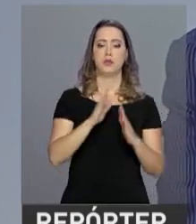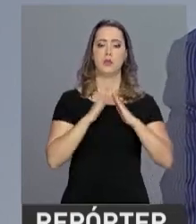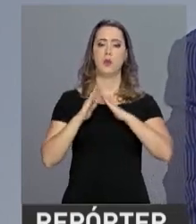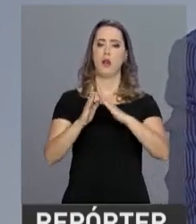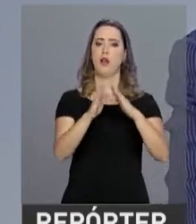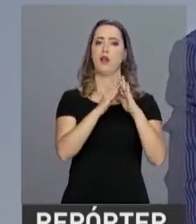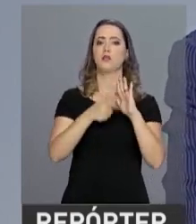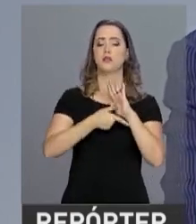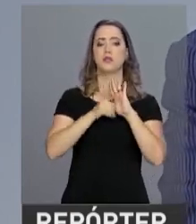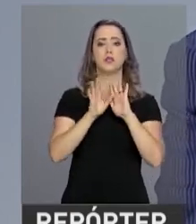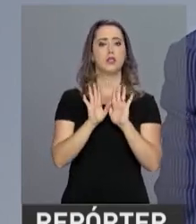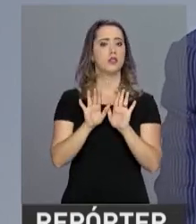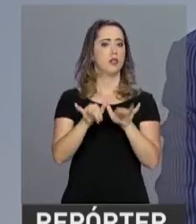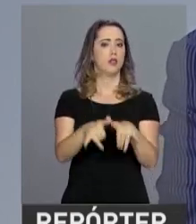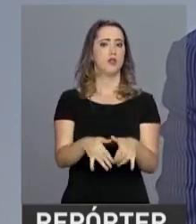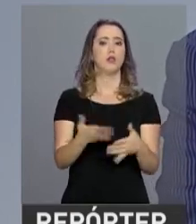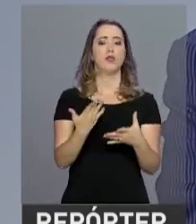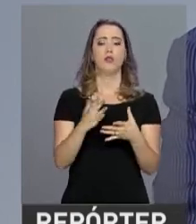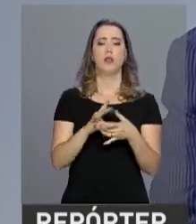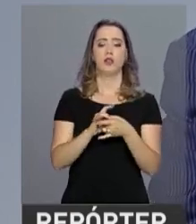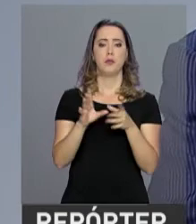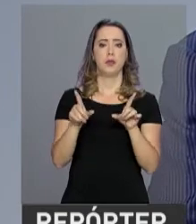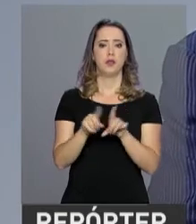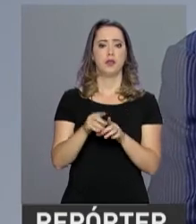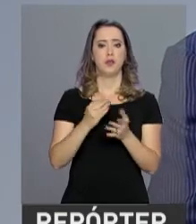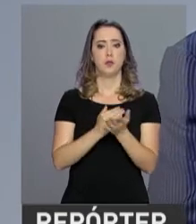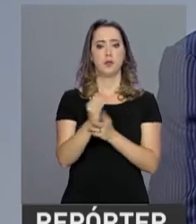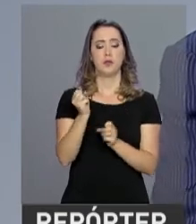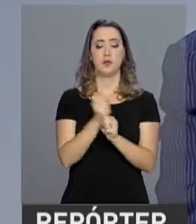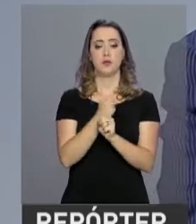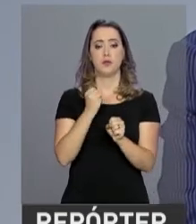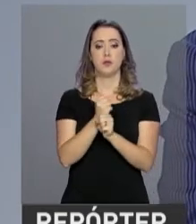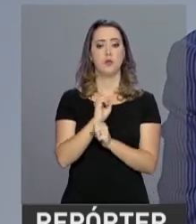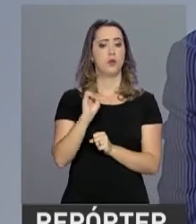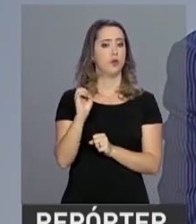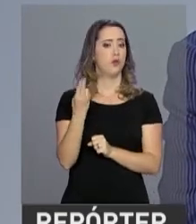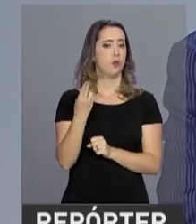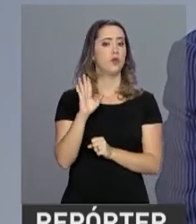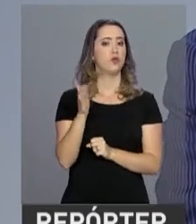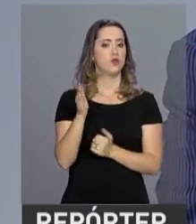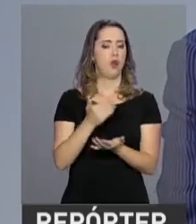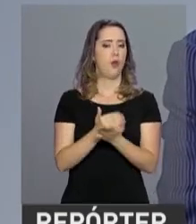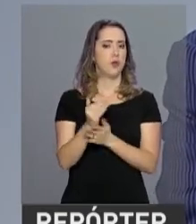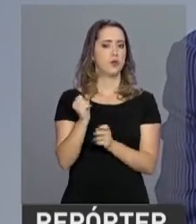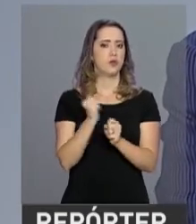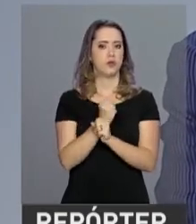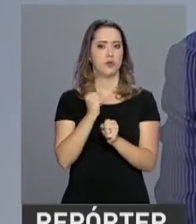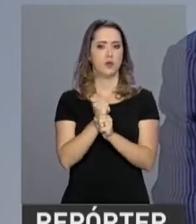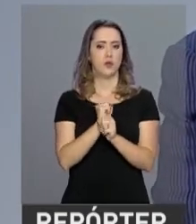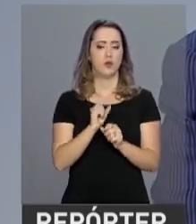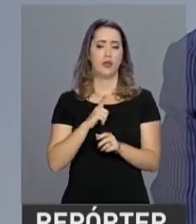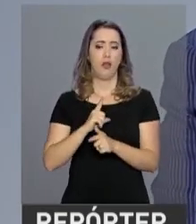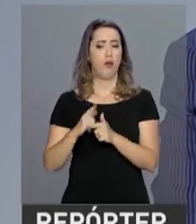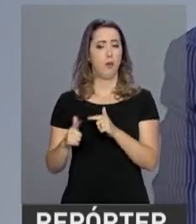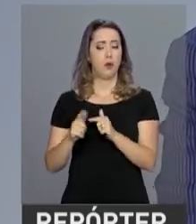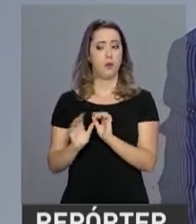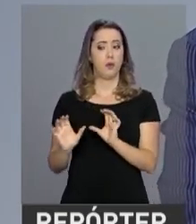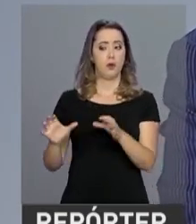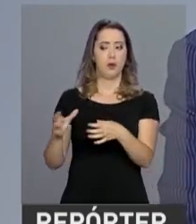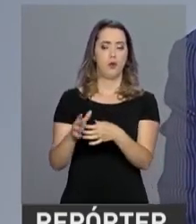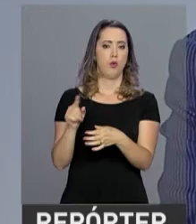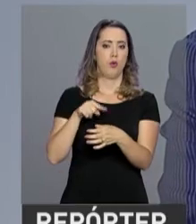que já estão com a sua autorização para iniciarem as obras ou que elas já foram retomadas casos emblemáticos como vimos